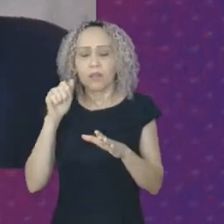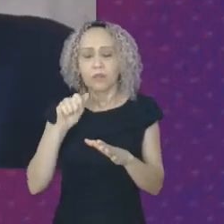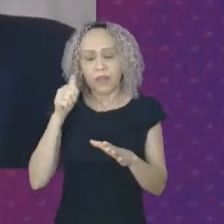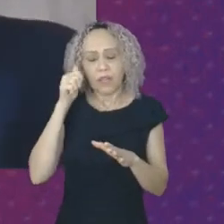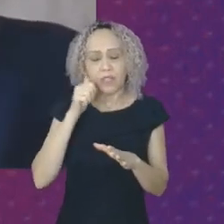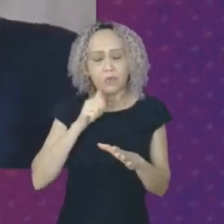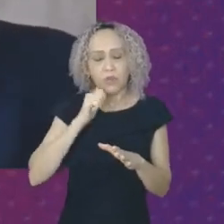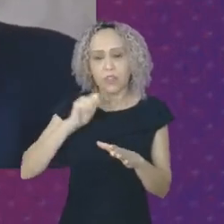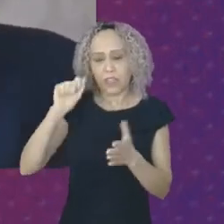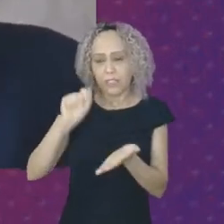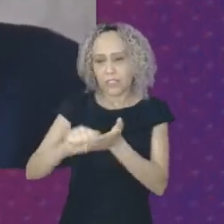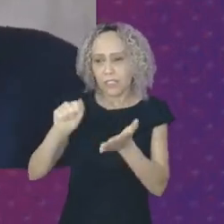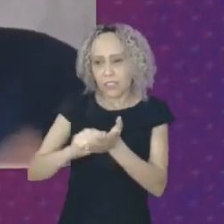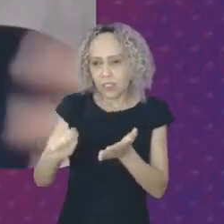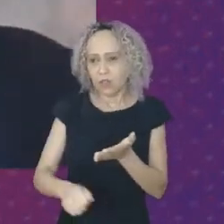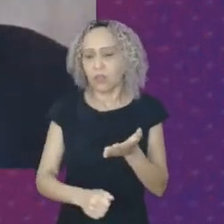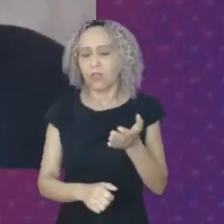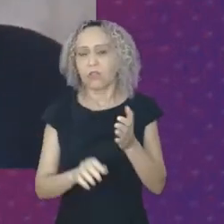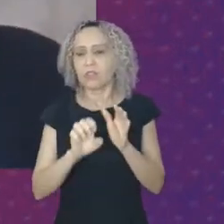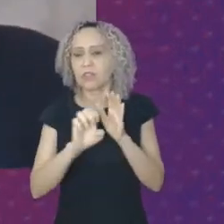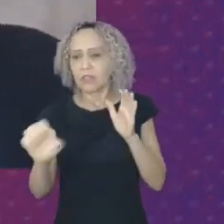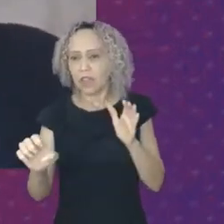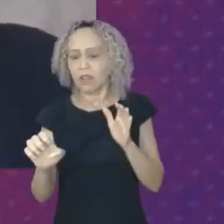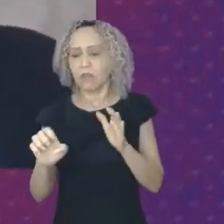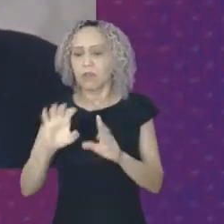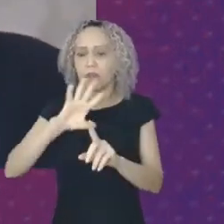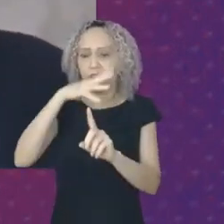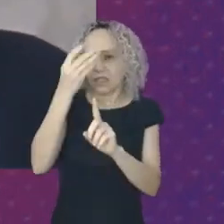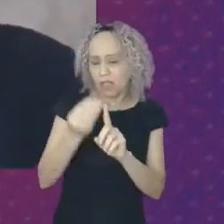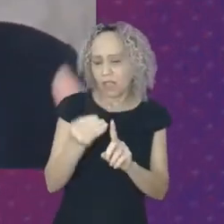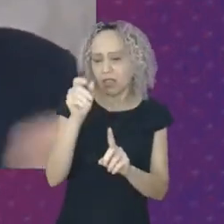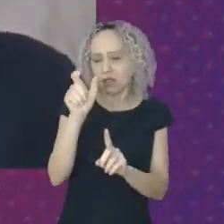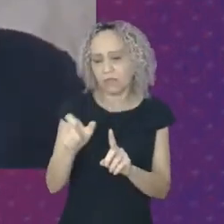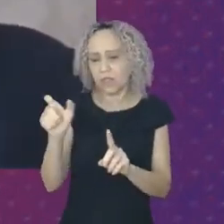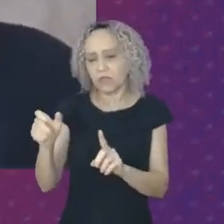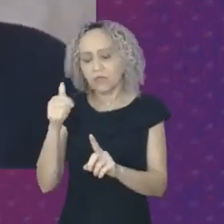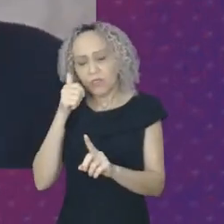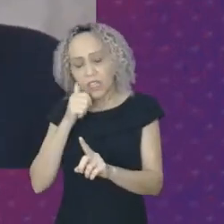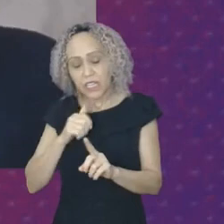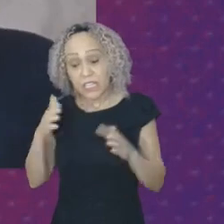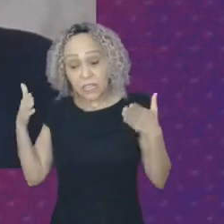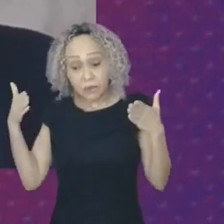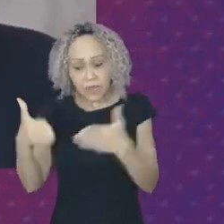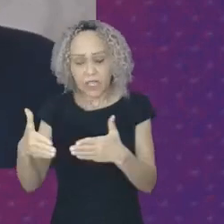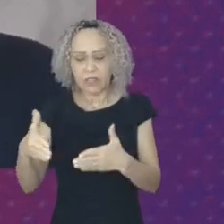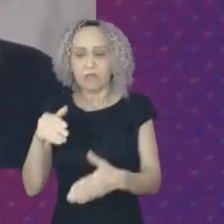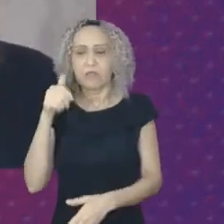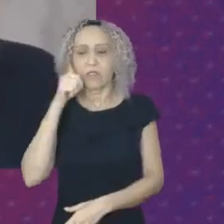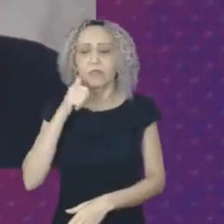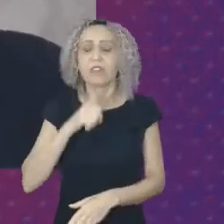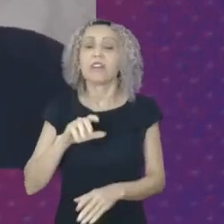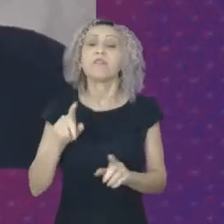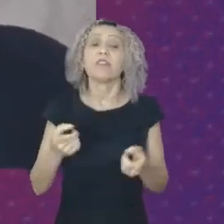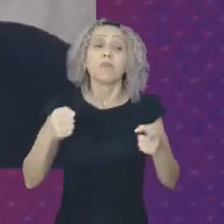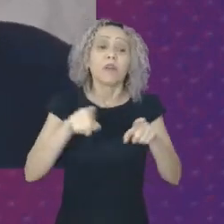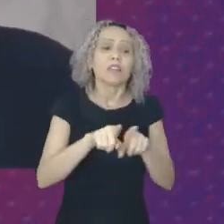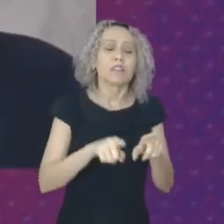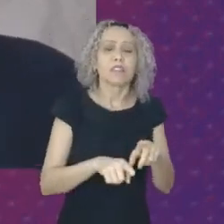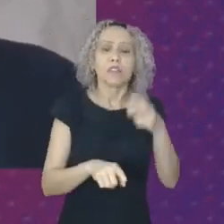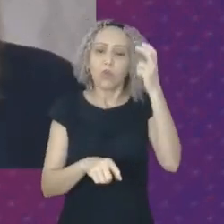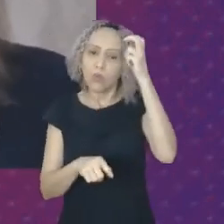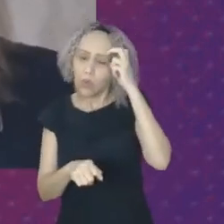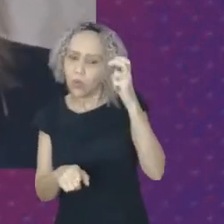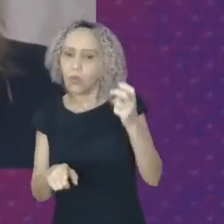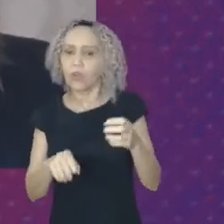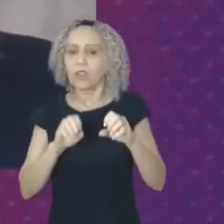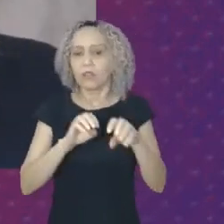para as mulheres das artes, específicos para as mulheres. Então, foram parcerias com cultura, com educação, com saúde,